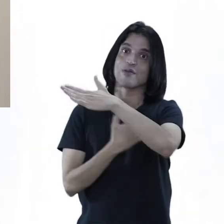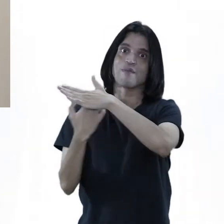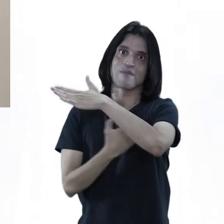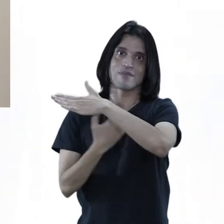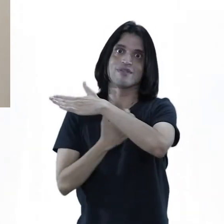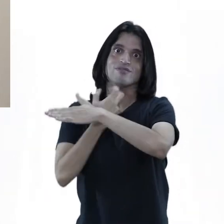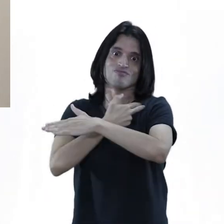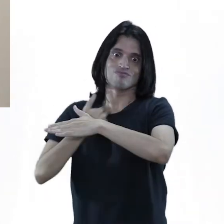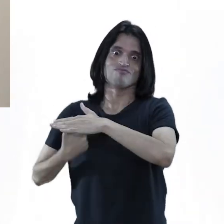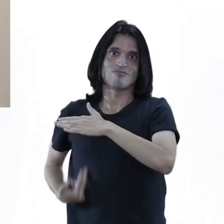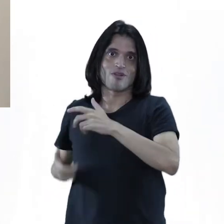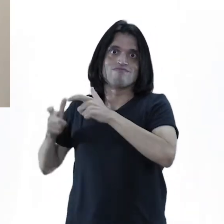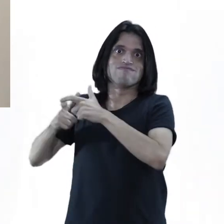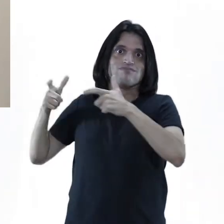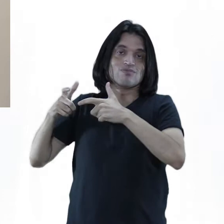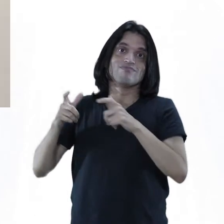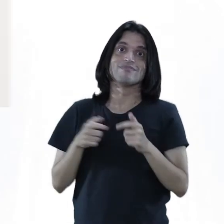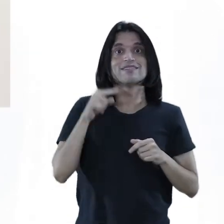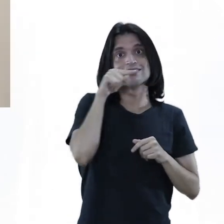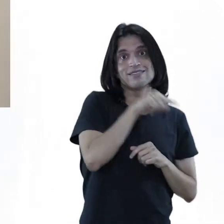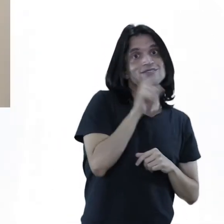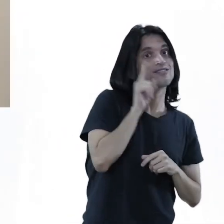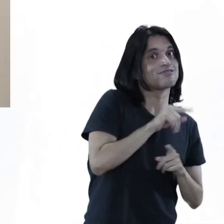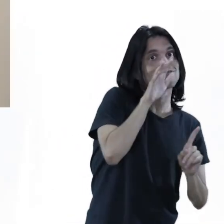chinesa e à influência norte-americana.